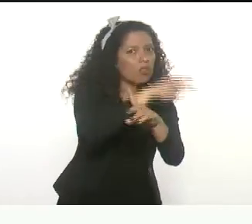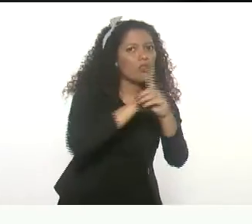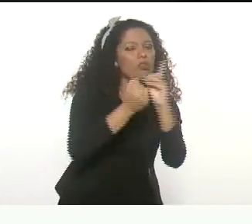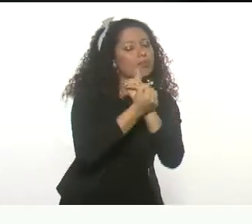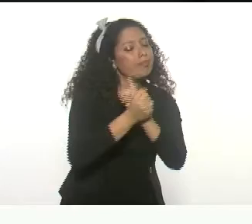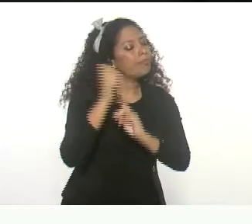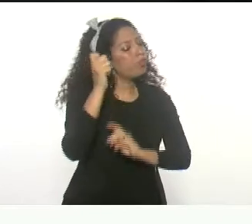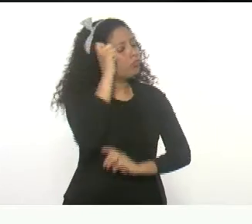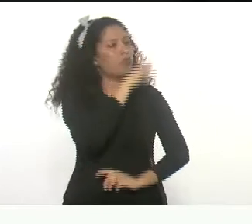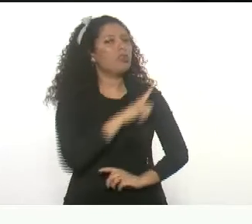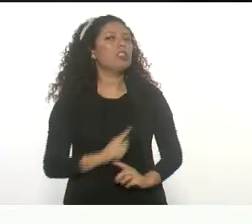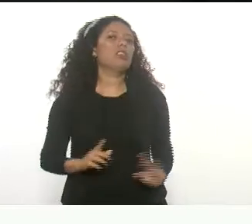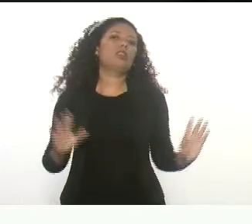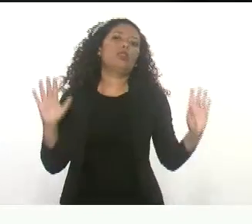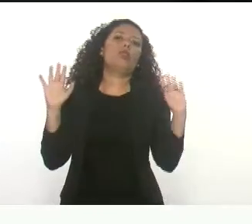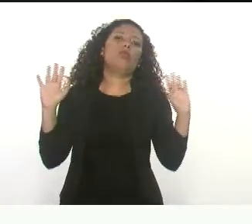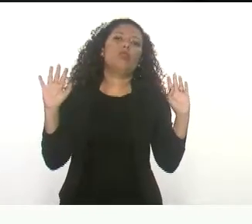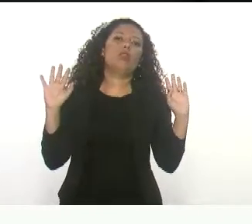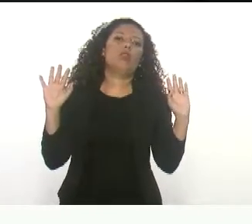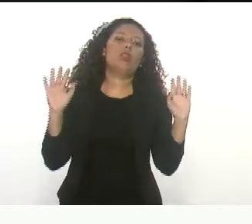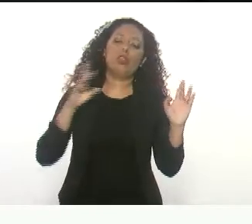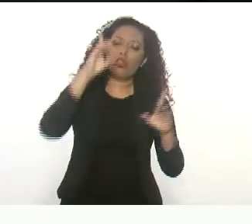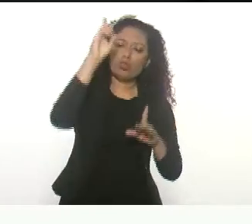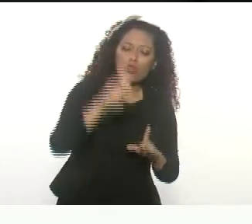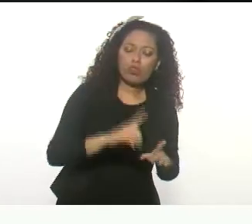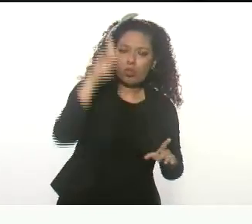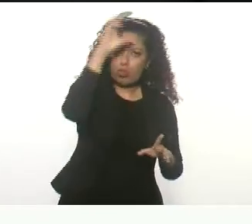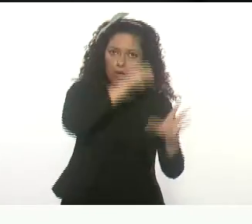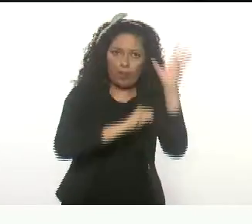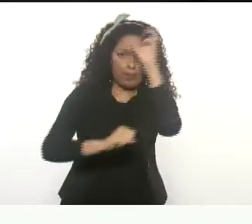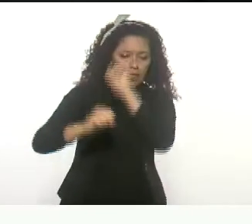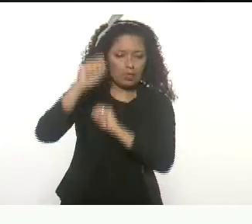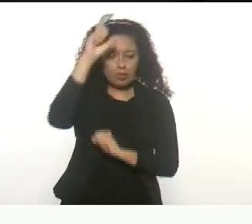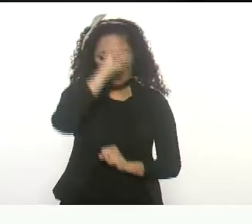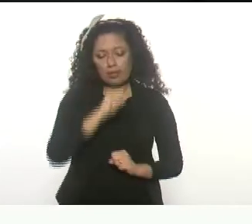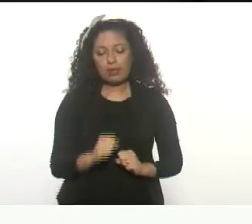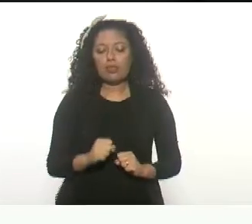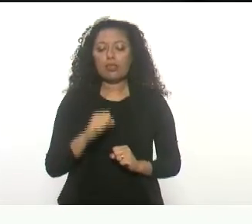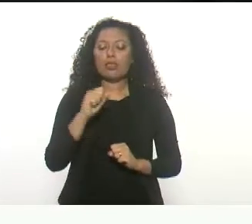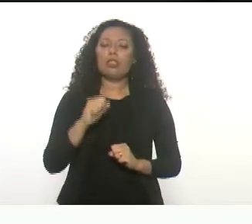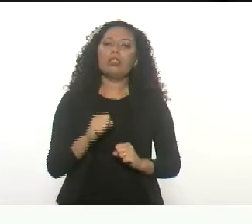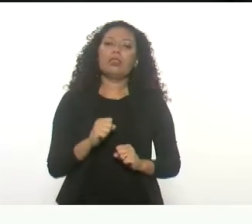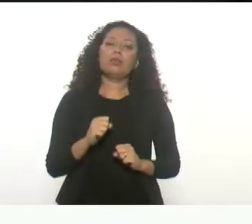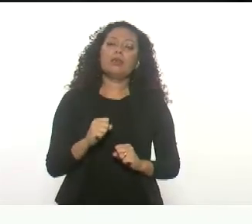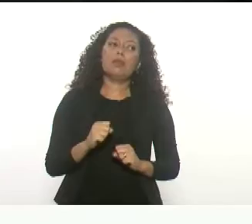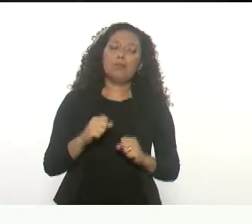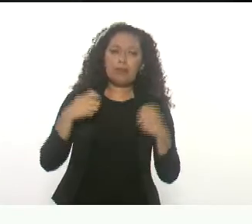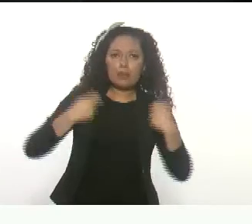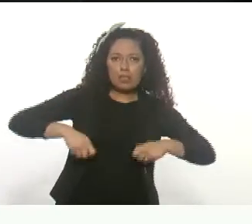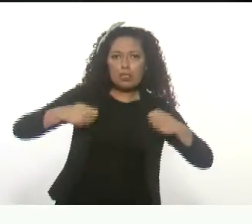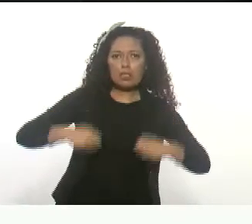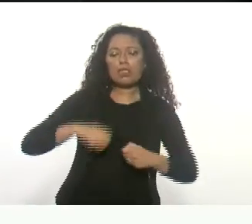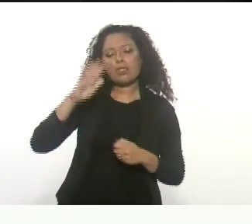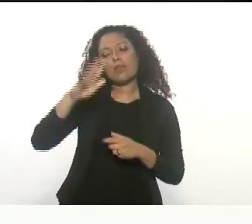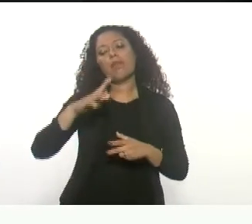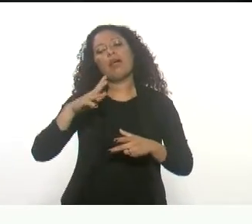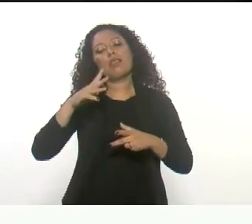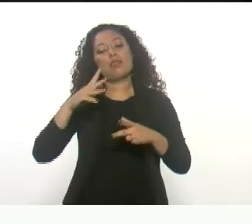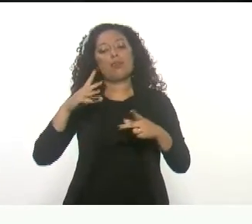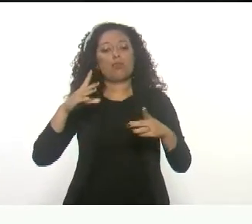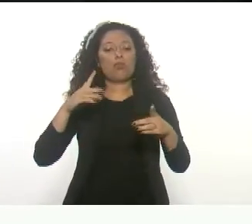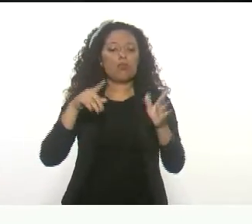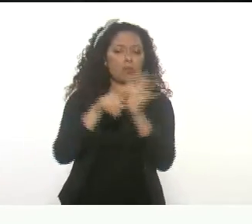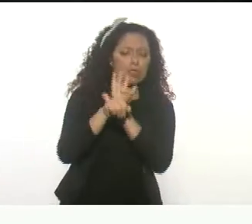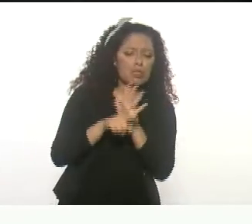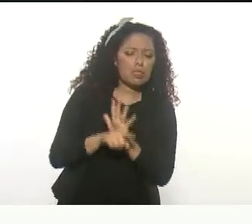de garantir a aprendizagem, né, de garantir os direitos de aprendizagem dos alunos. Mas são resultados que a pesquisa também encontrou, né,